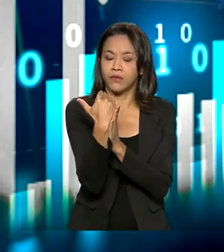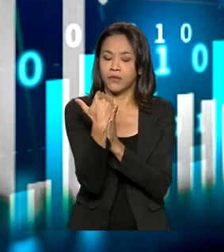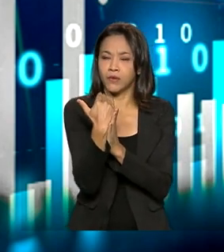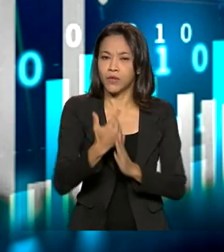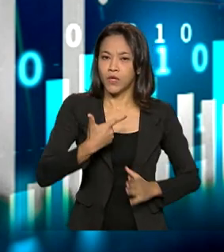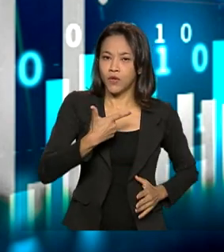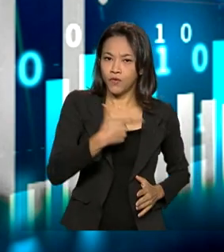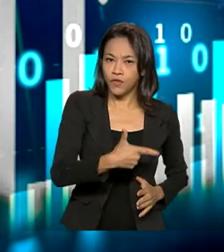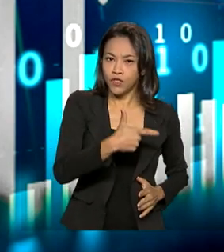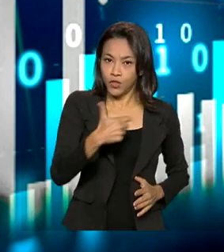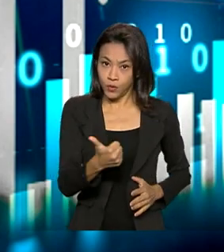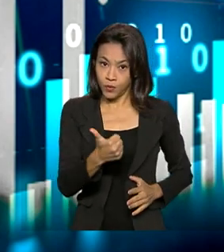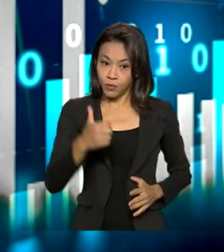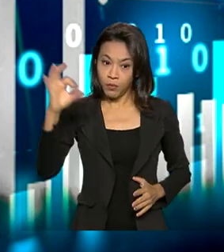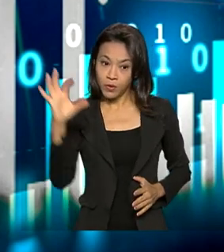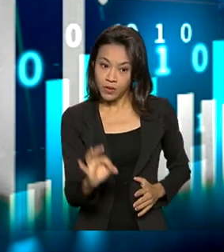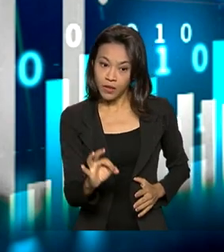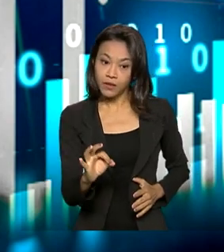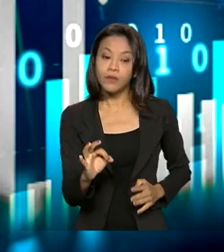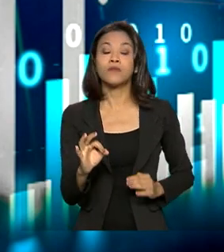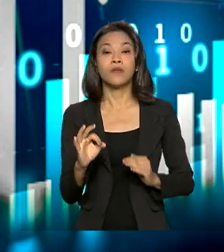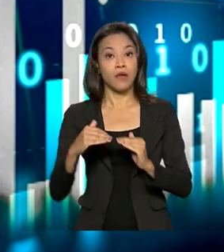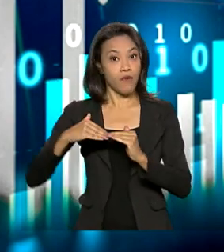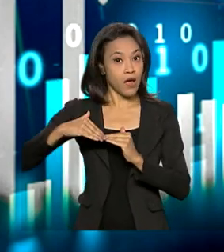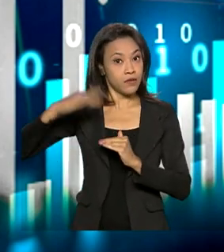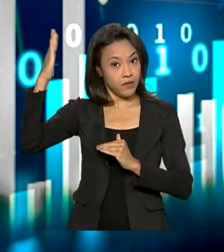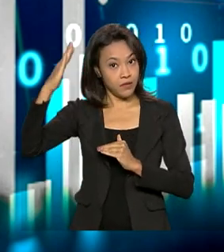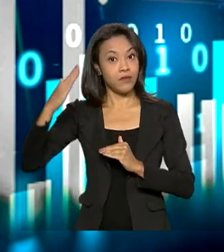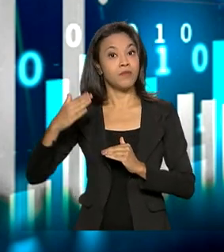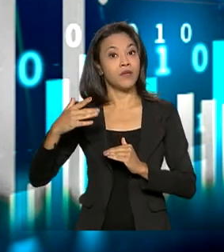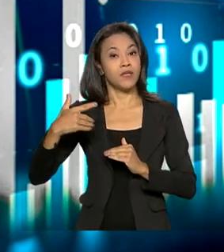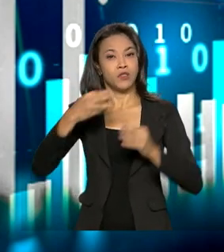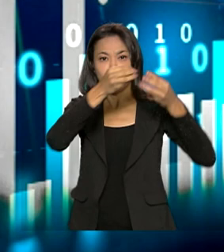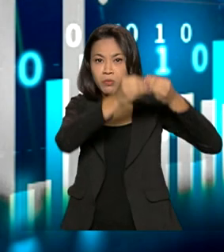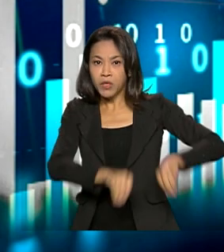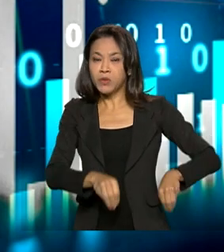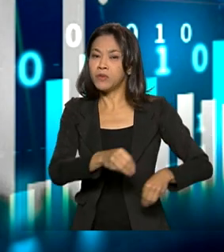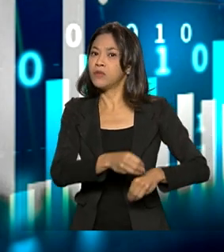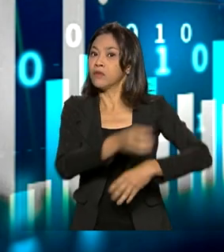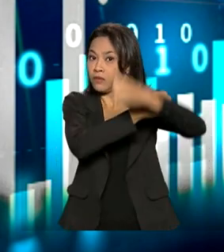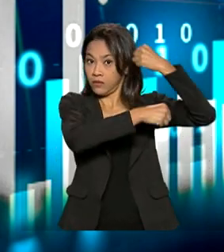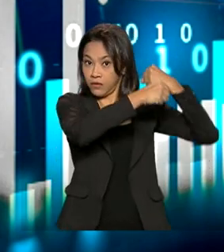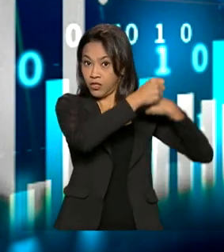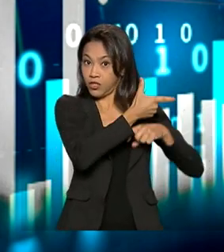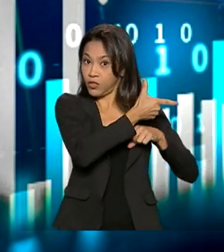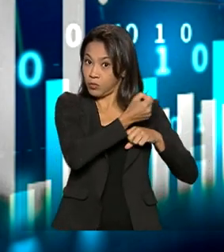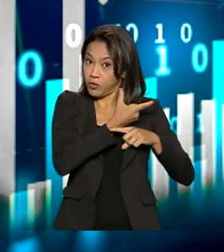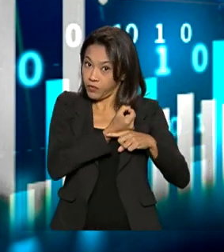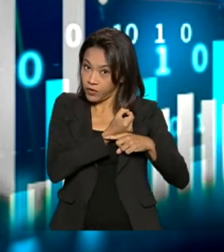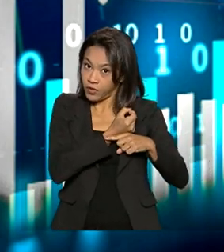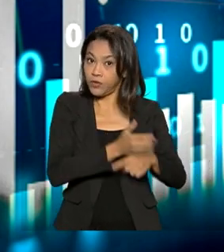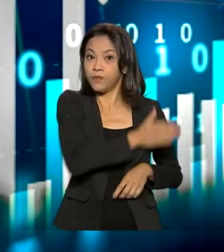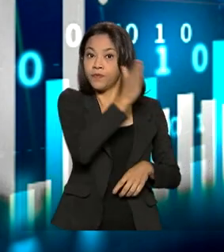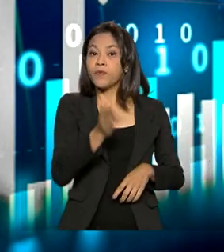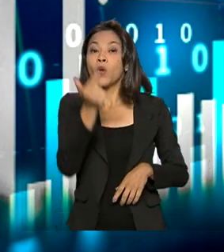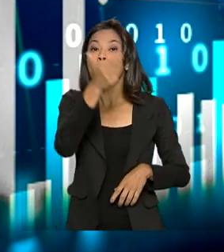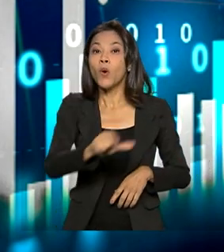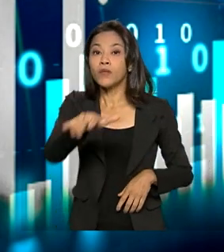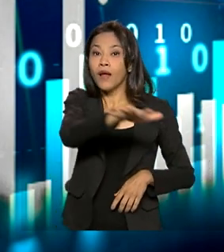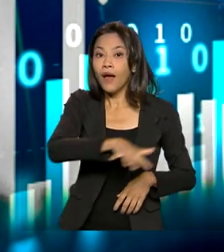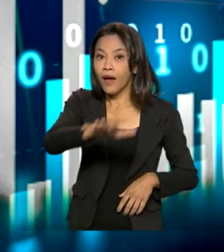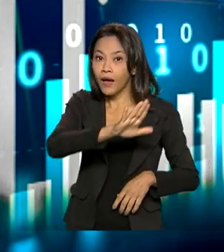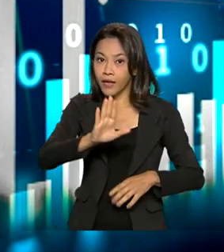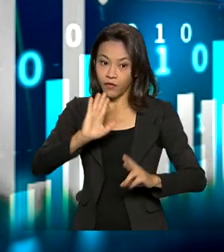21%, superando grande parte das suas perdas de 2020. Outros segmentos que também se destacaram em